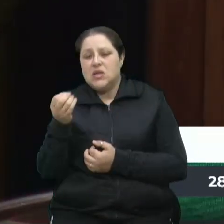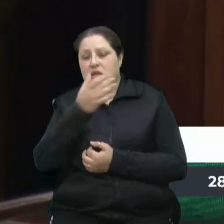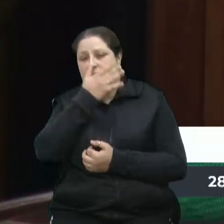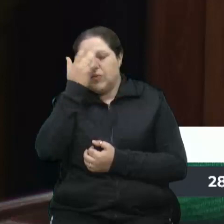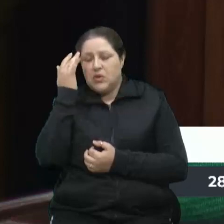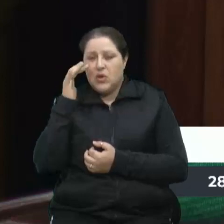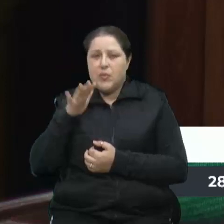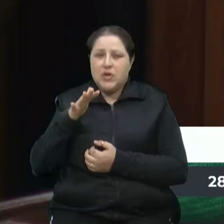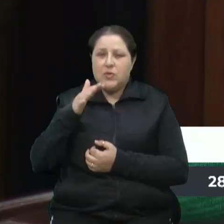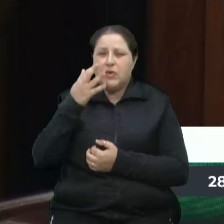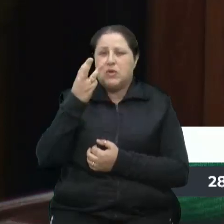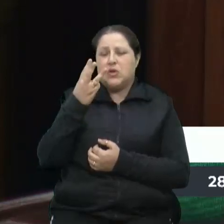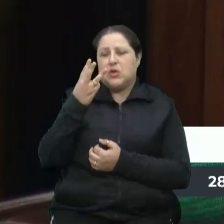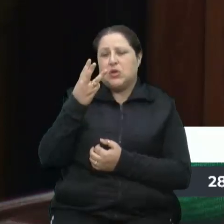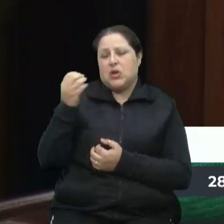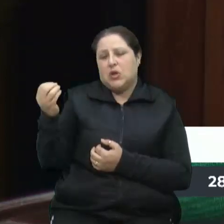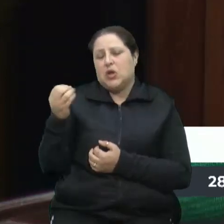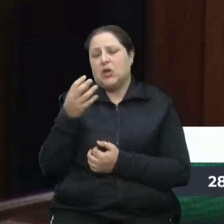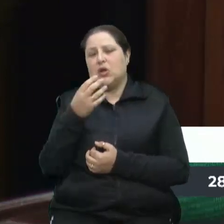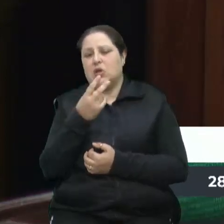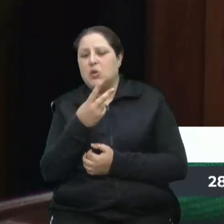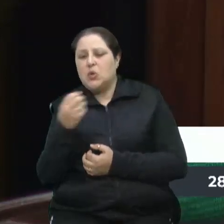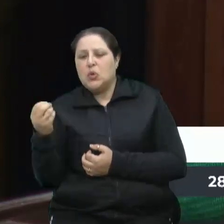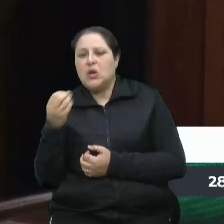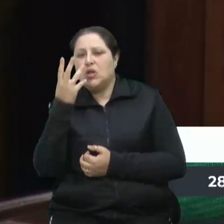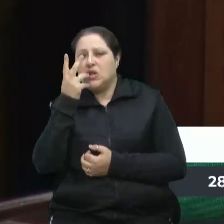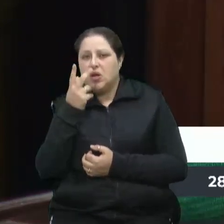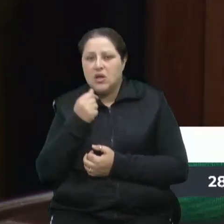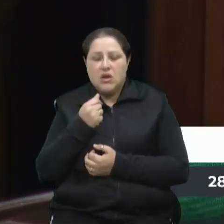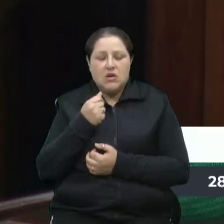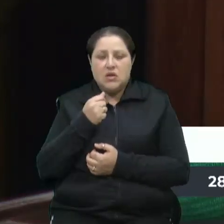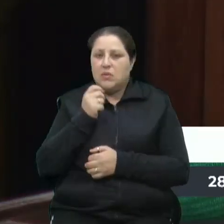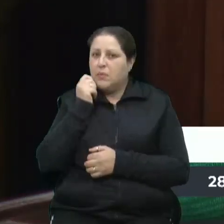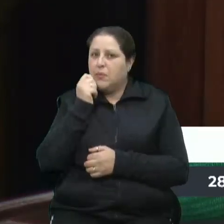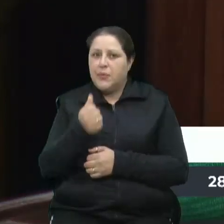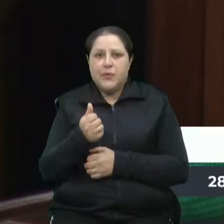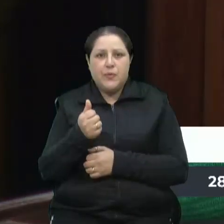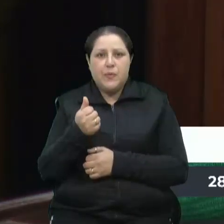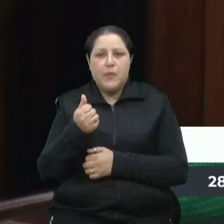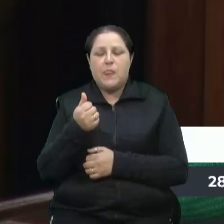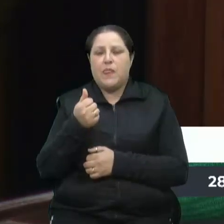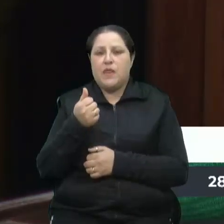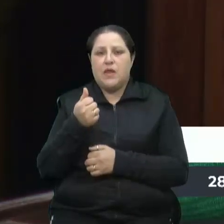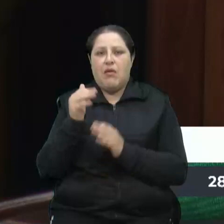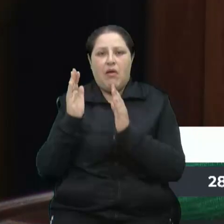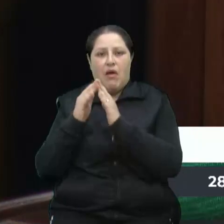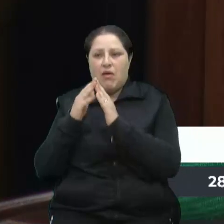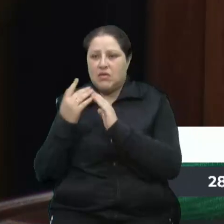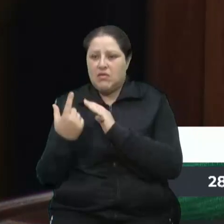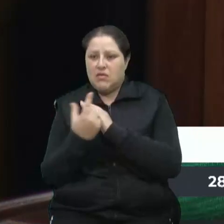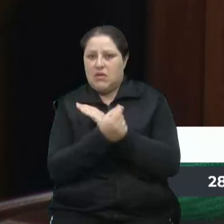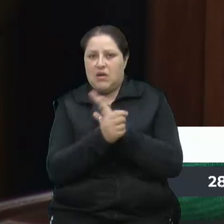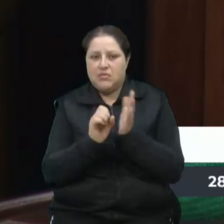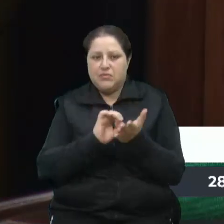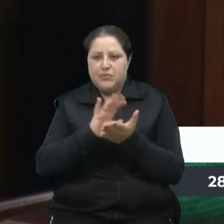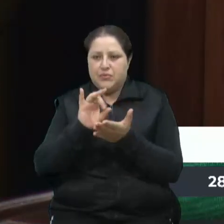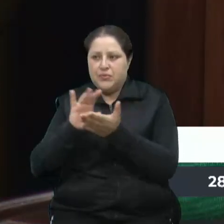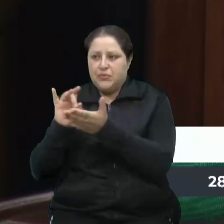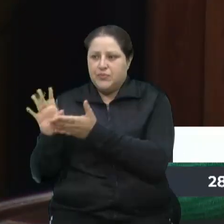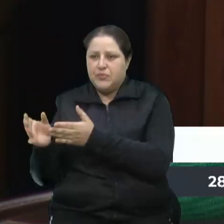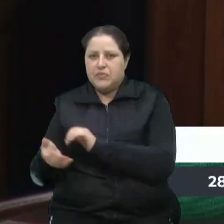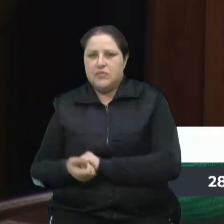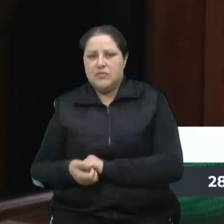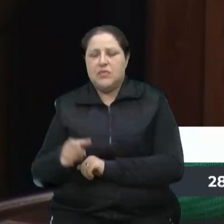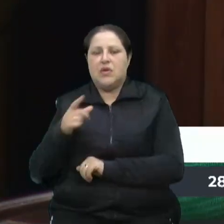umas 200 a 300 crianças, irão da noite para o dia para o desalento. O impacto social que isso irá